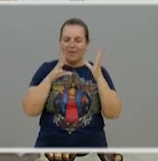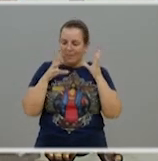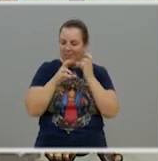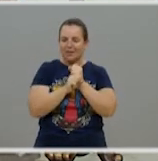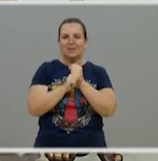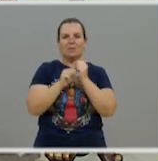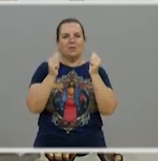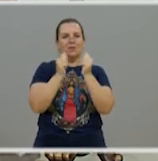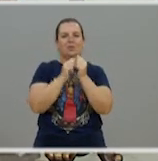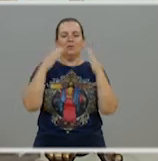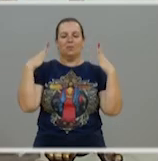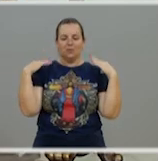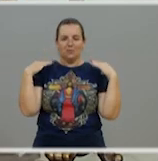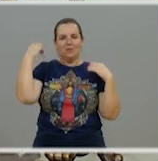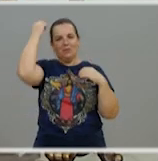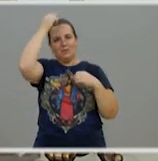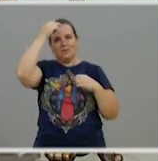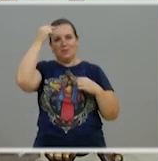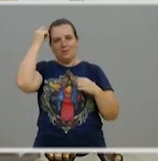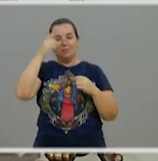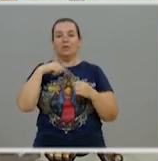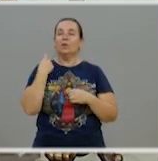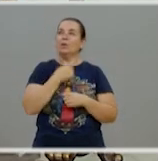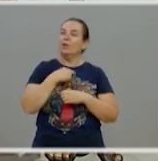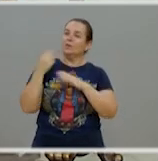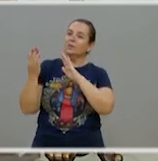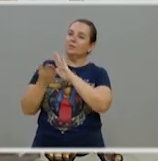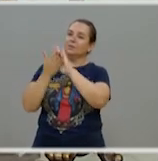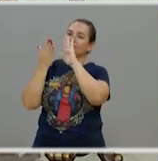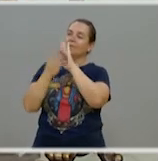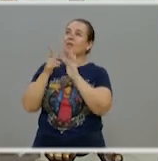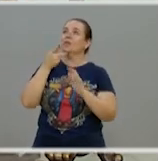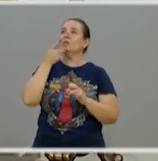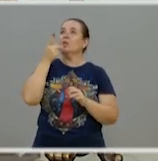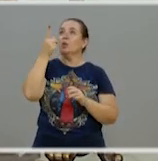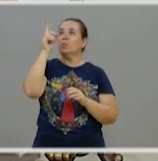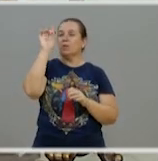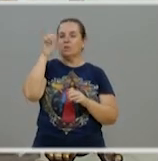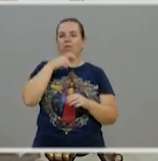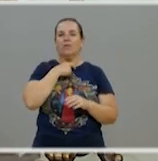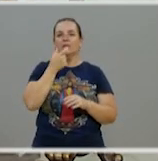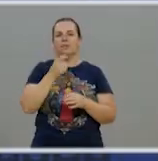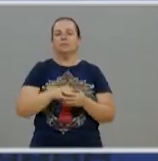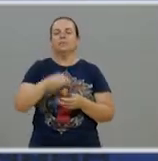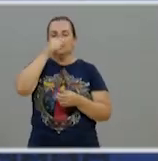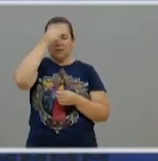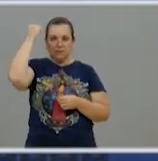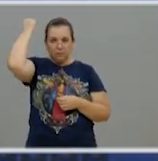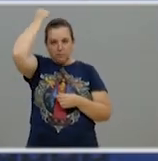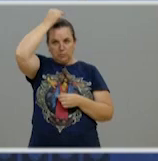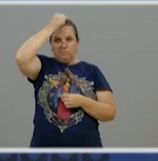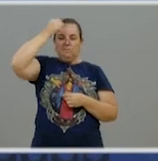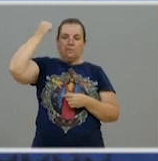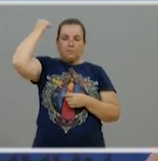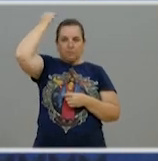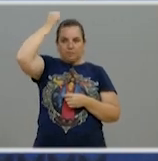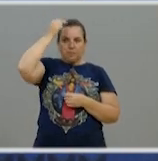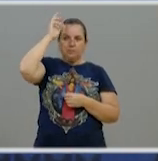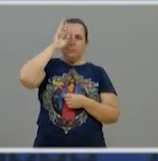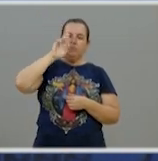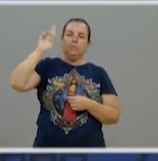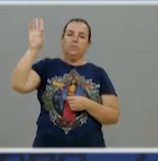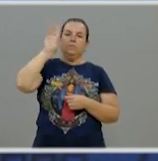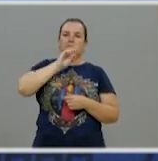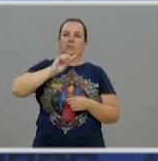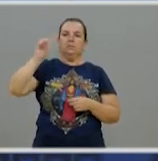com os anjos e com todos os santos, nós vos aclamamos dizendo a uma só voz: Santo, Santo,